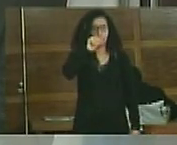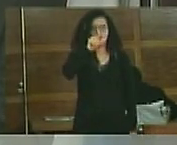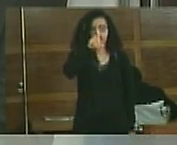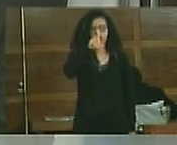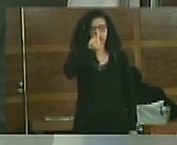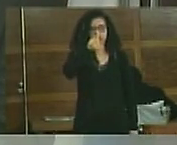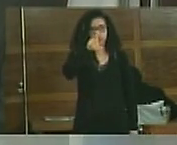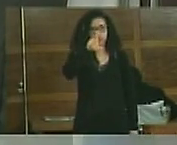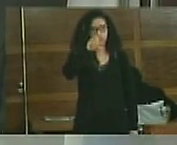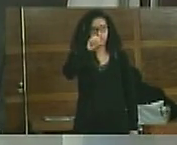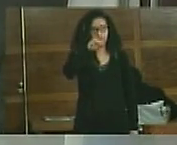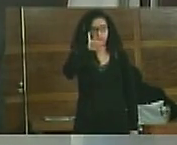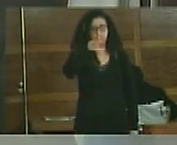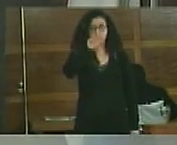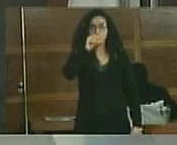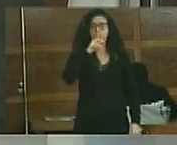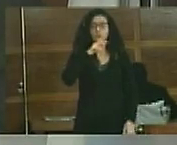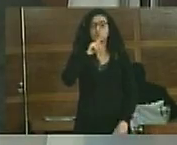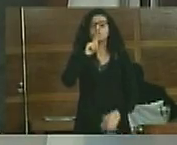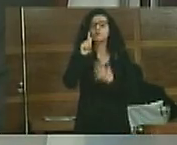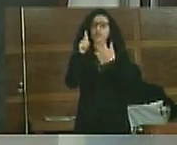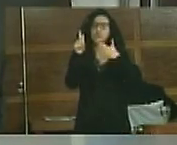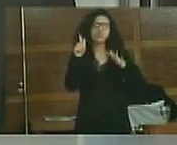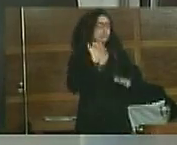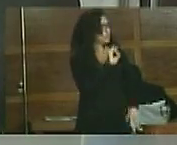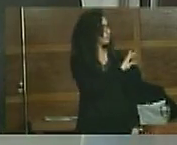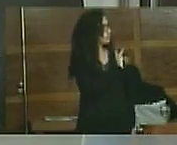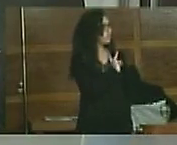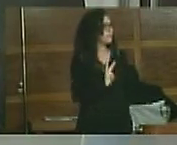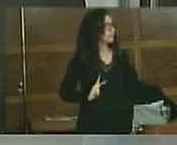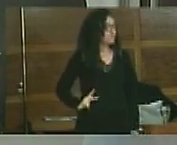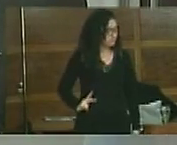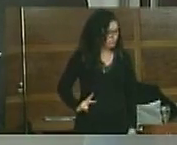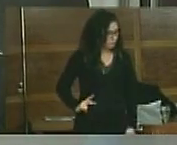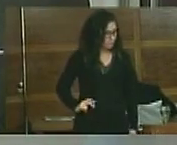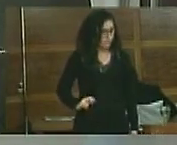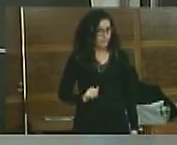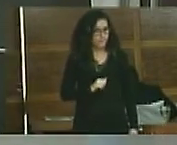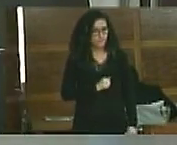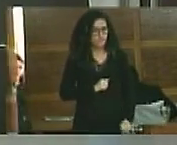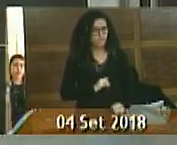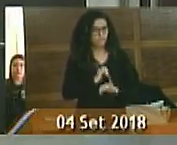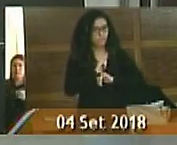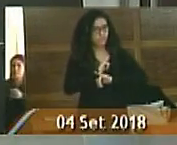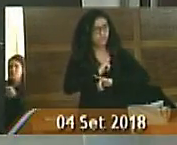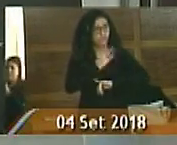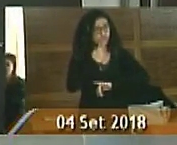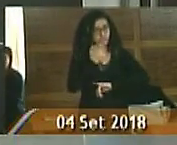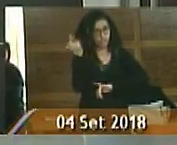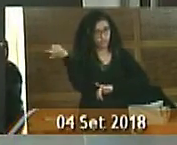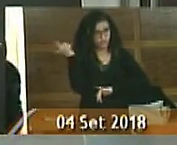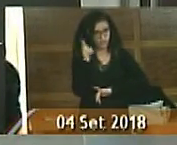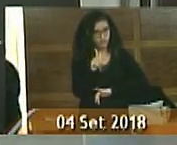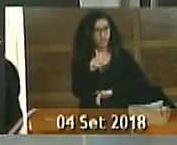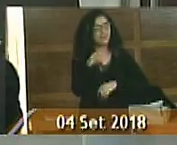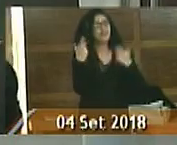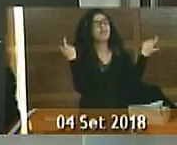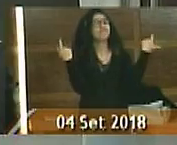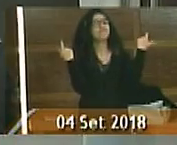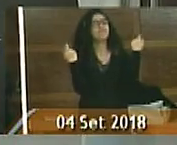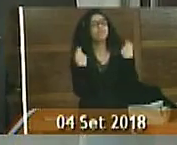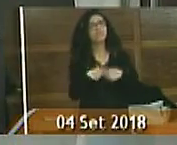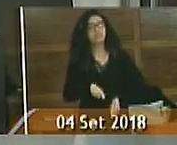no bairro Garatucaia. Fico por aqui, senhor presidente, deixando aqui, mais uma vez,